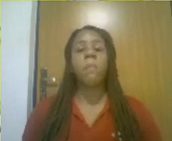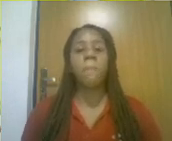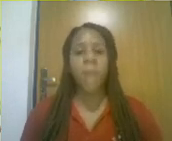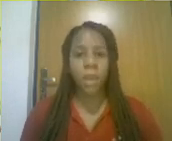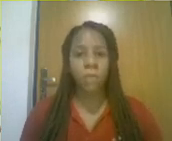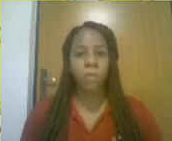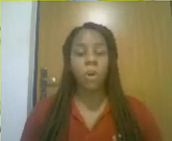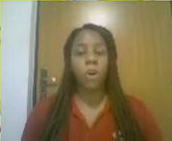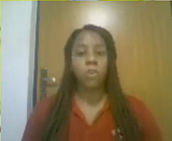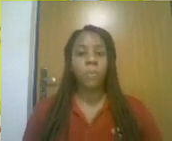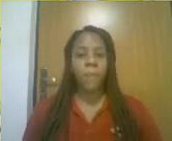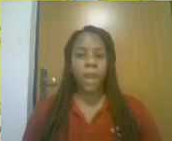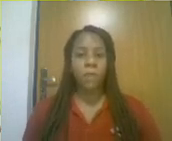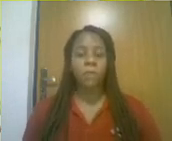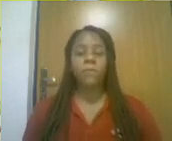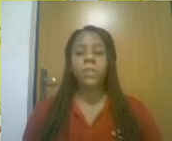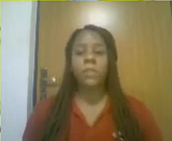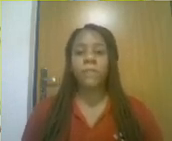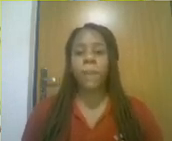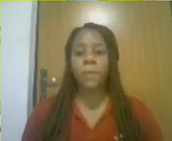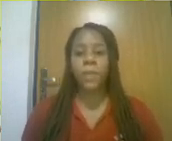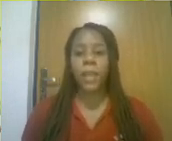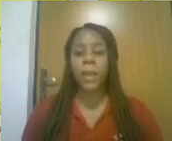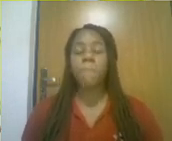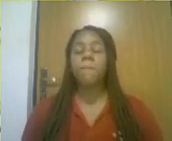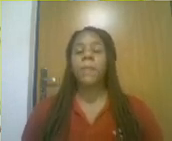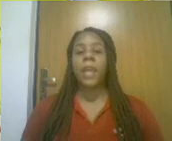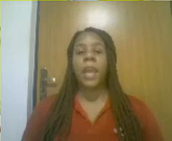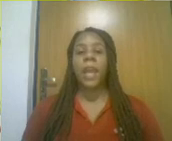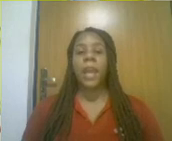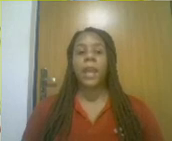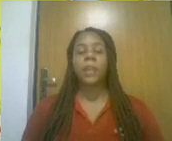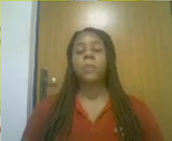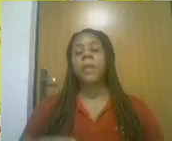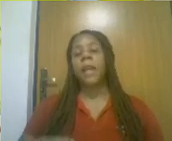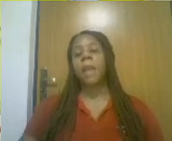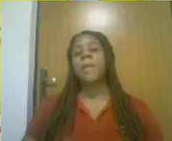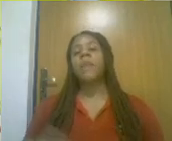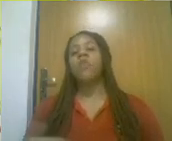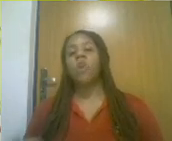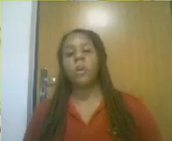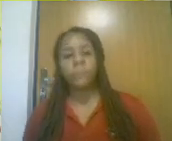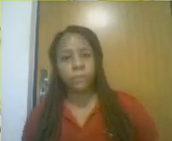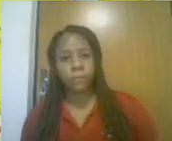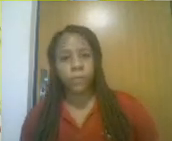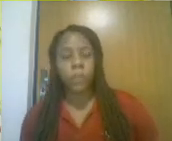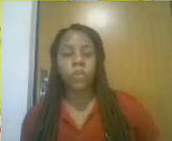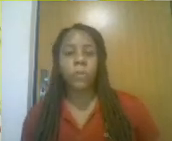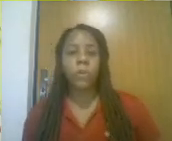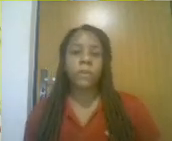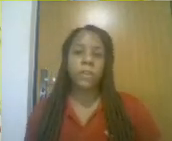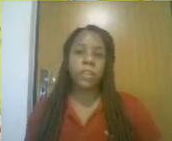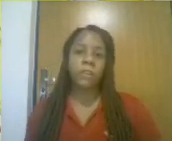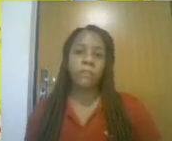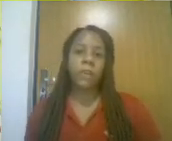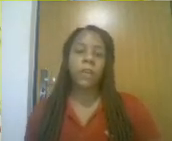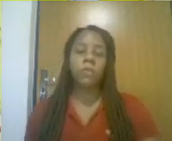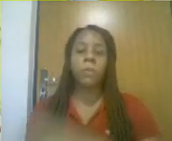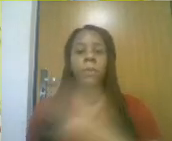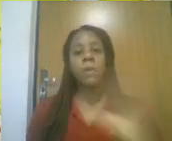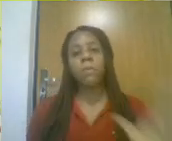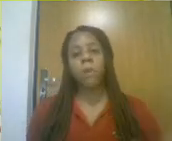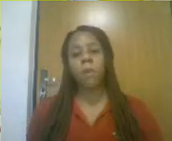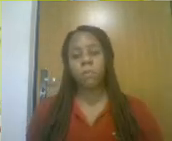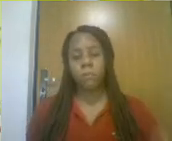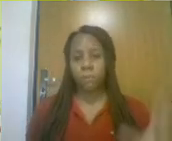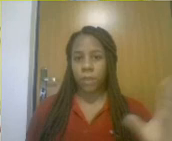um meio. No meio, você vai poder explicar melhor sobre o que você estava falando no